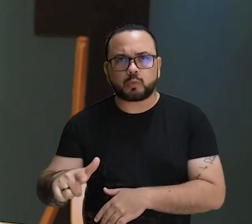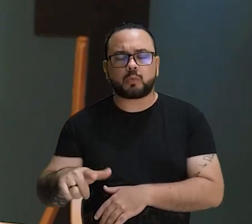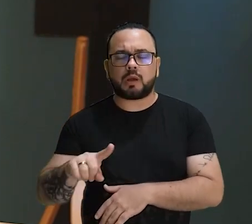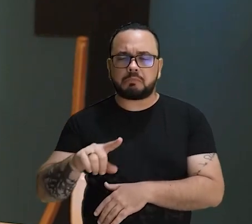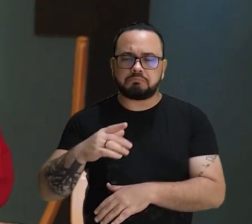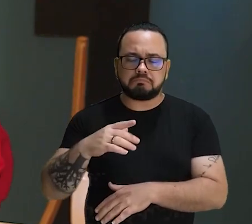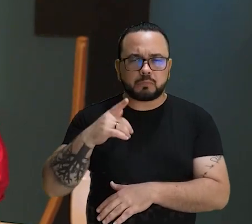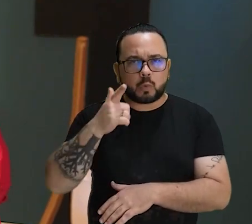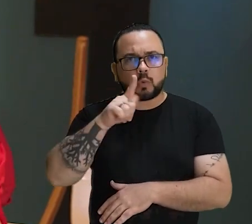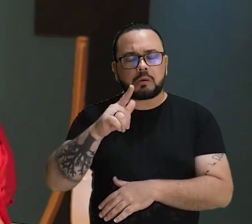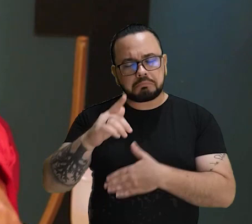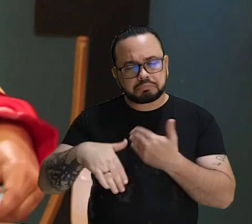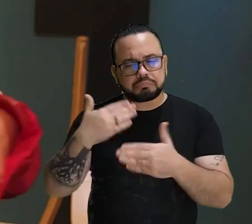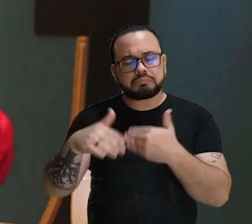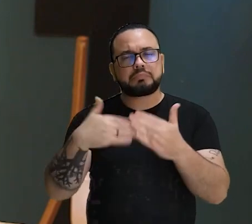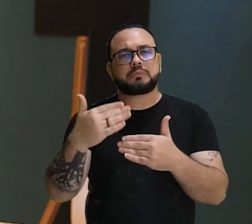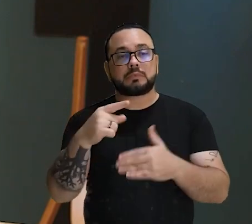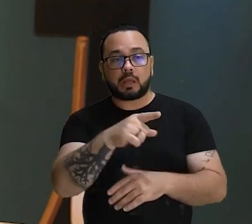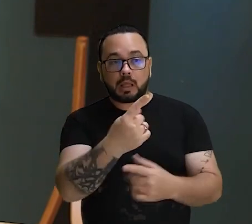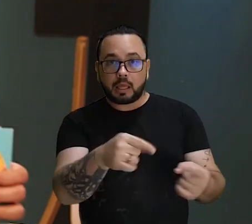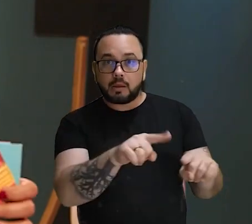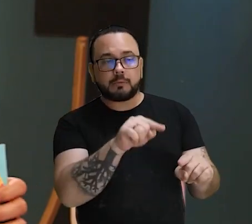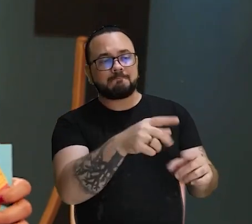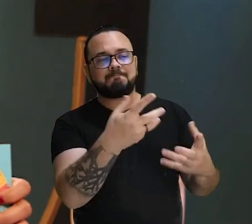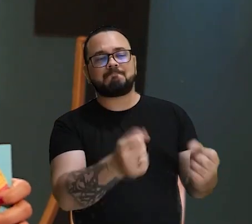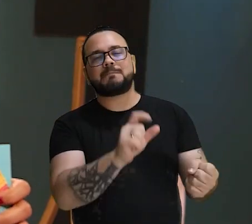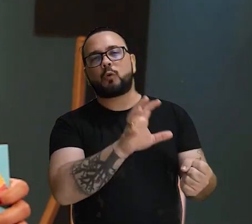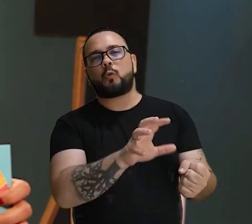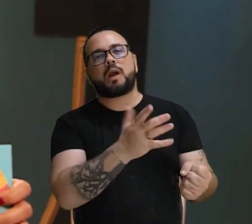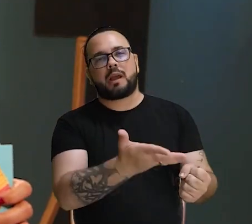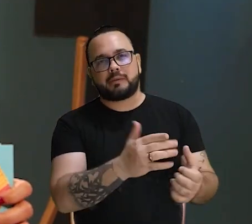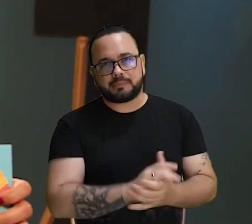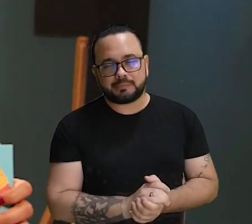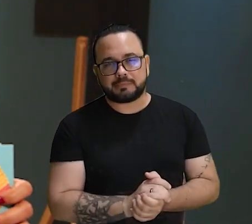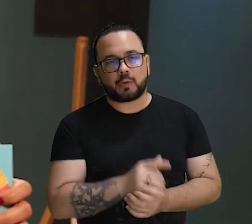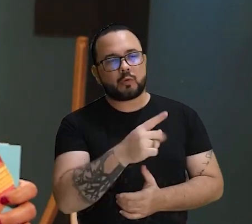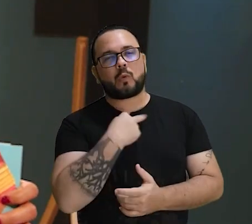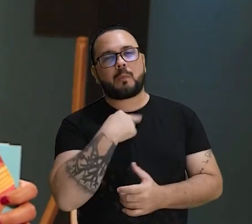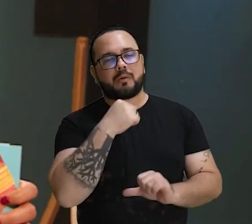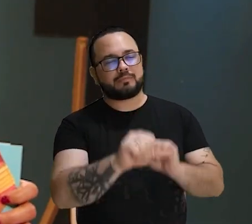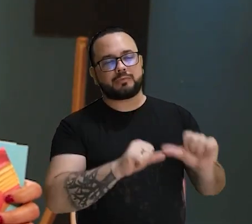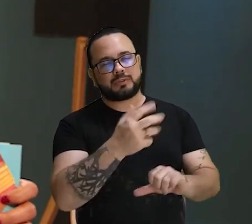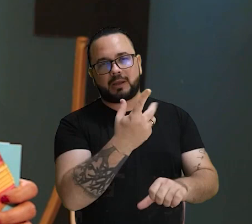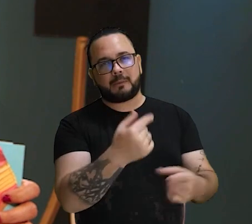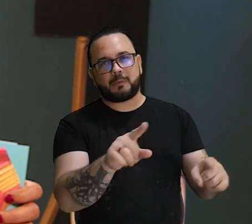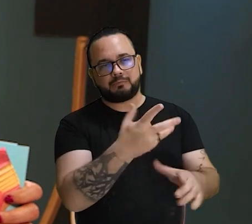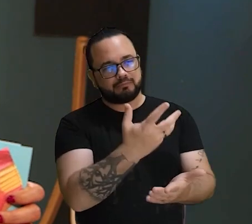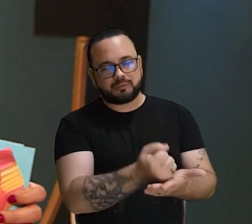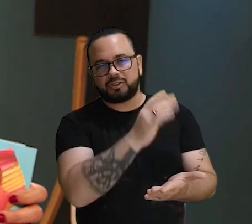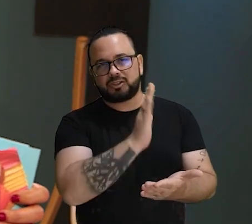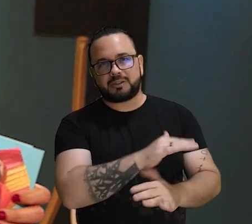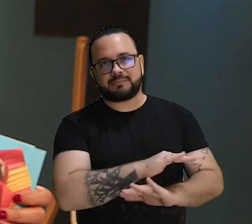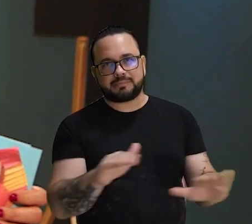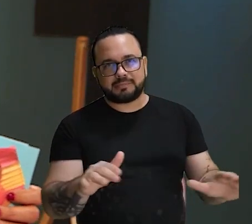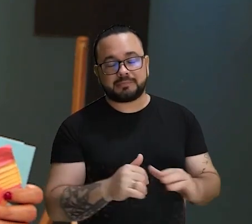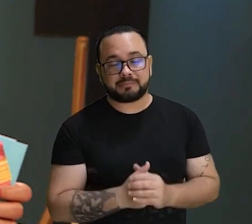que você vai aperfeiçoando e o disco, tipo, tem essa... Você tem que meio que aceitar ele como um retrato. E às vezes você sai bem no retrato, às vezes você não sai. Às vezes tem coisa que sai